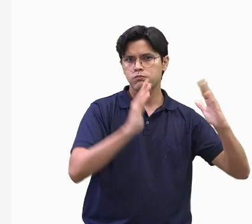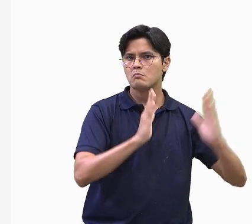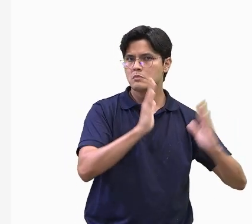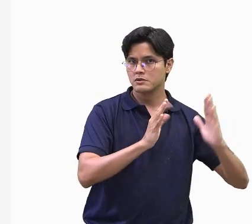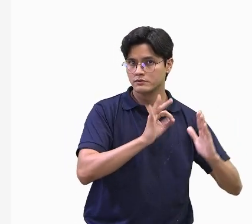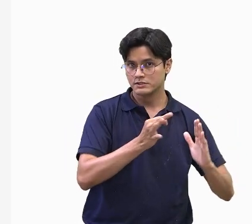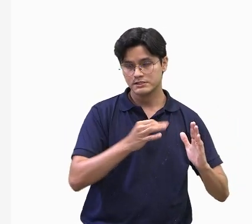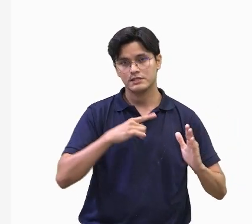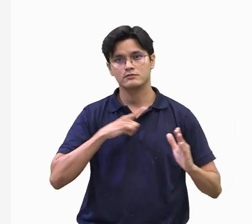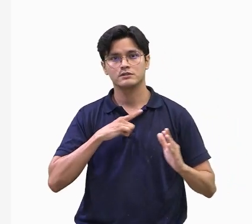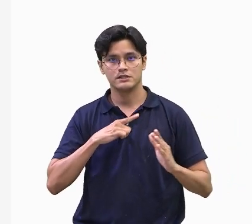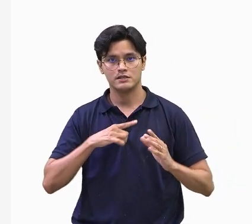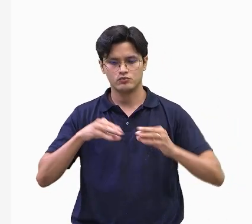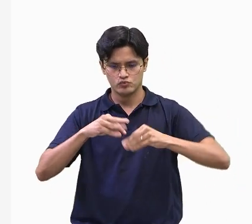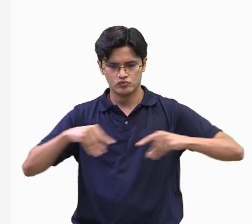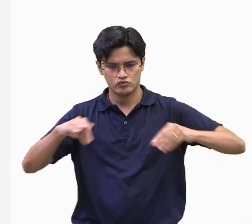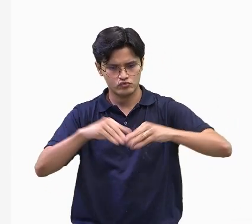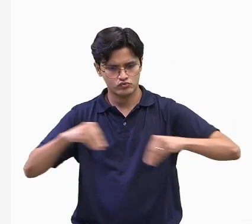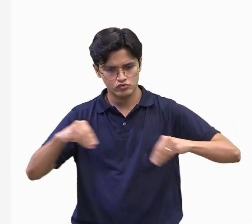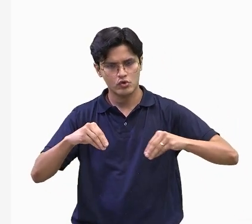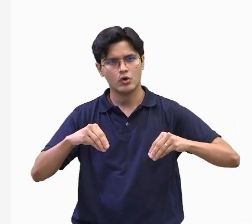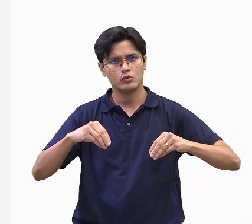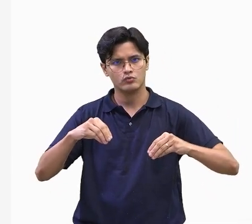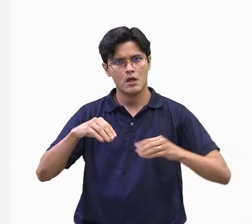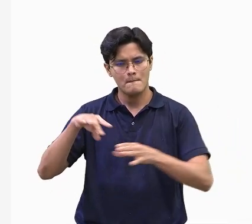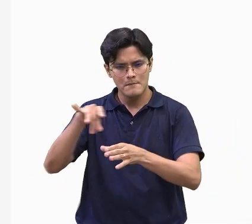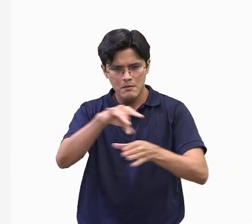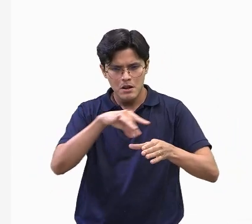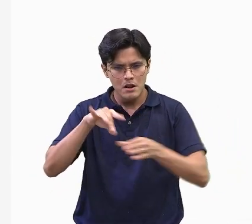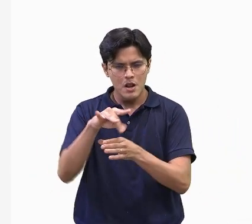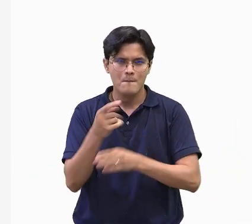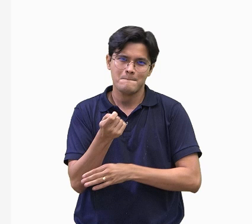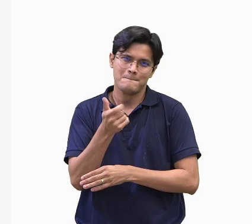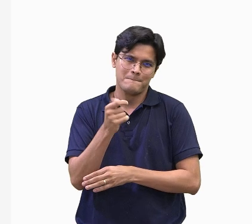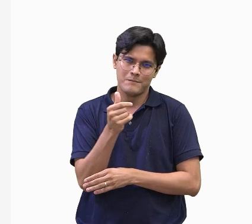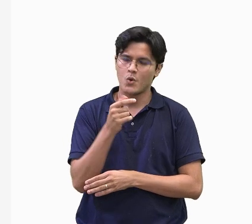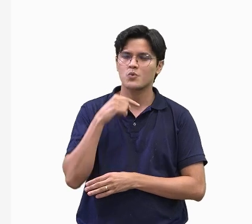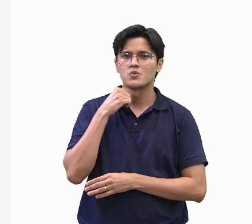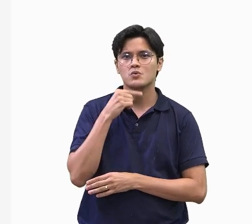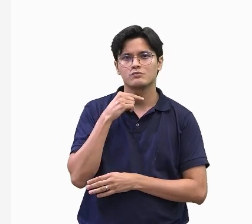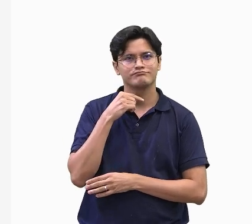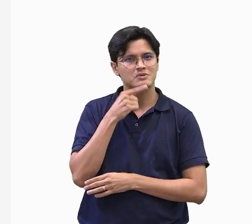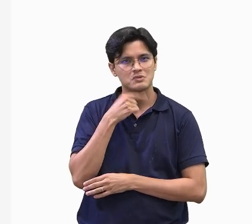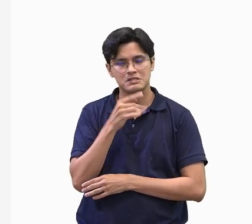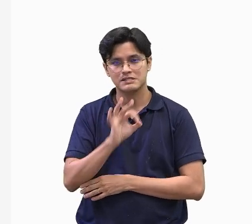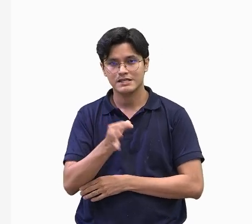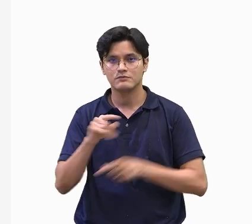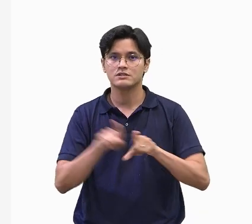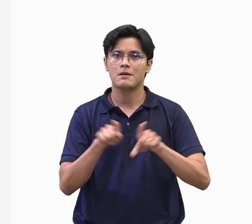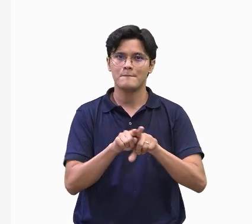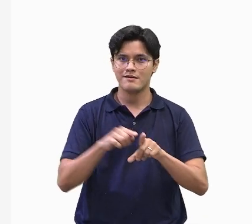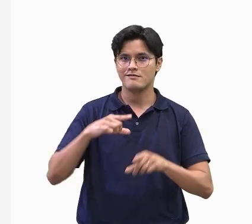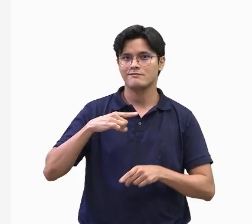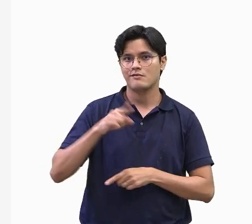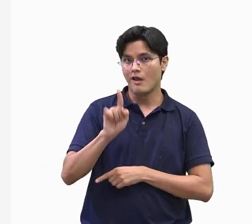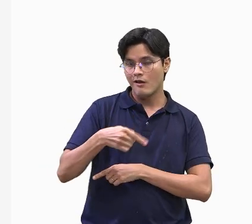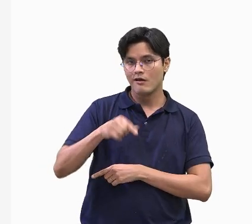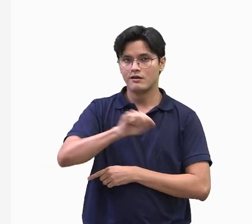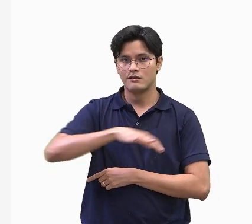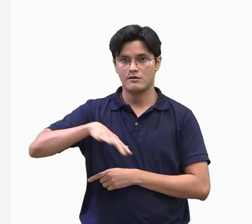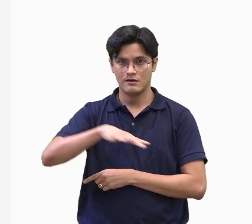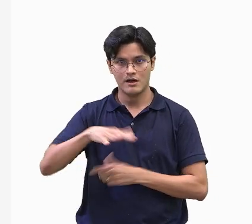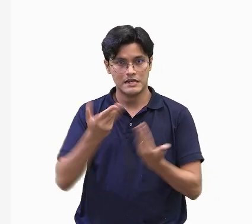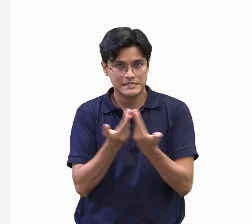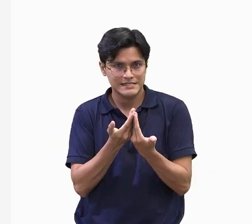com áreas de salinização, por isso que tem a presença dos salares, e também é uma área de isolamento, né? Ou seja, uma